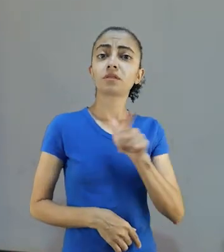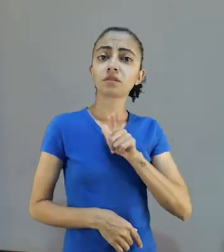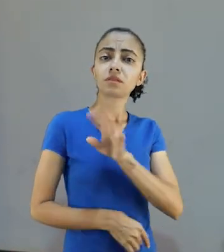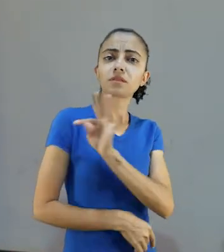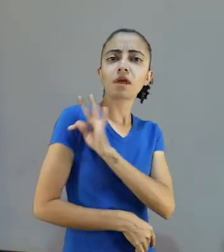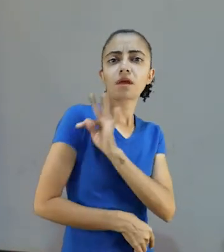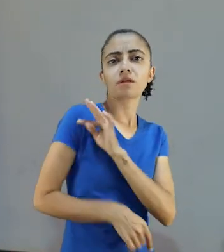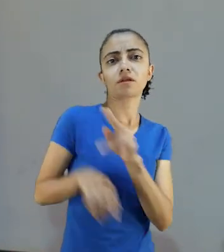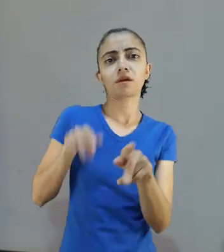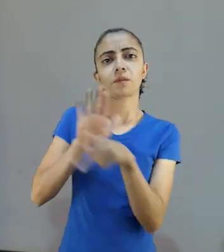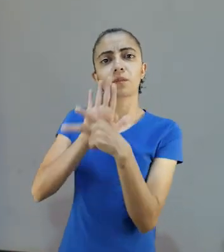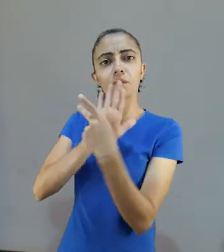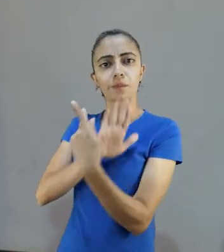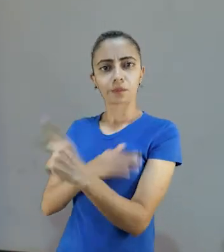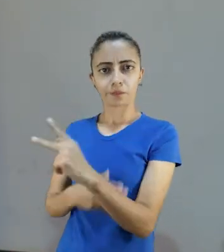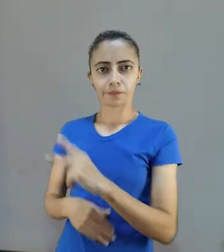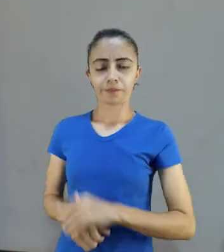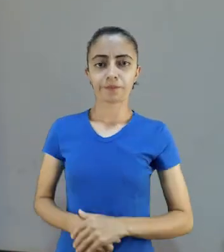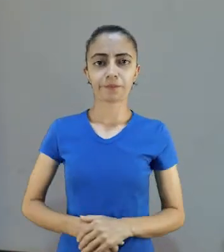Então,